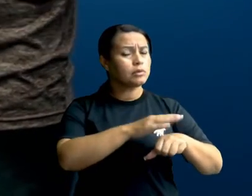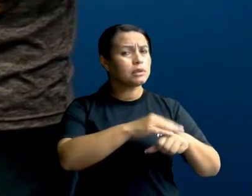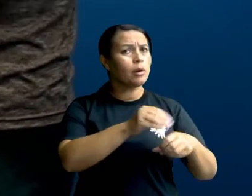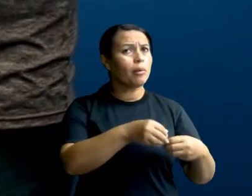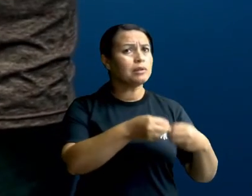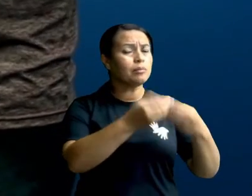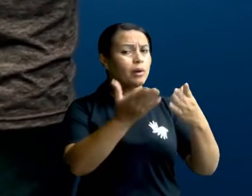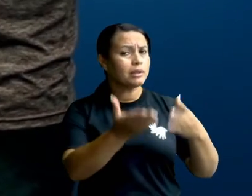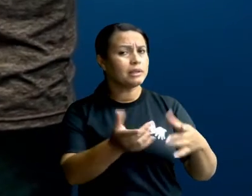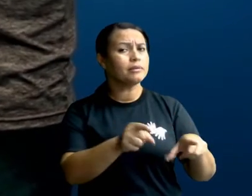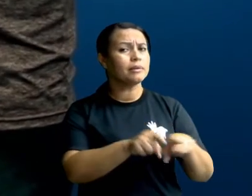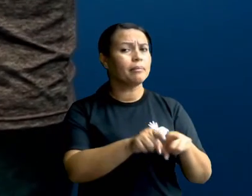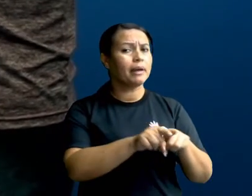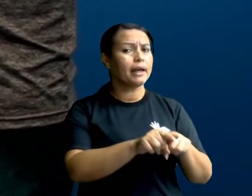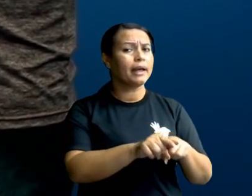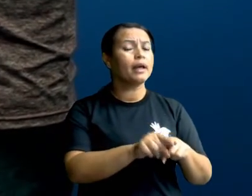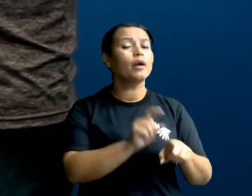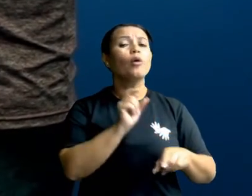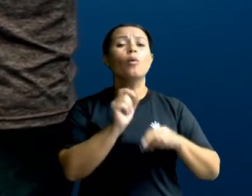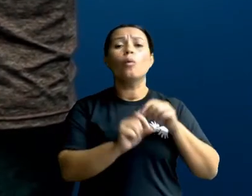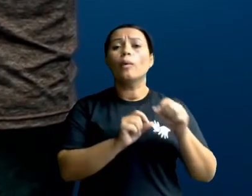para a exportação.